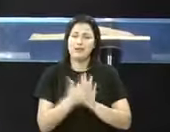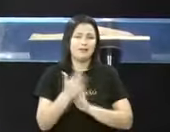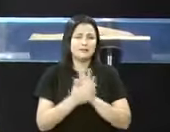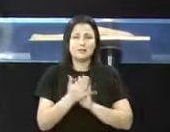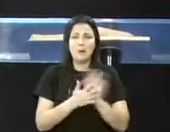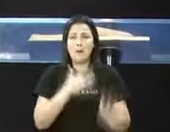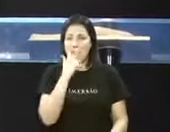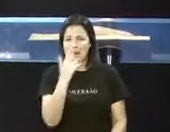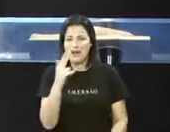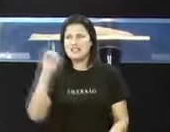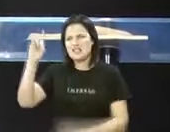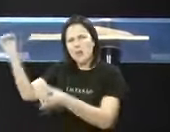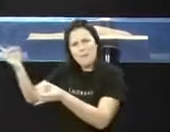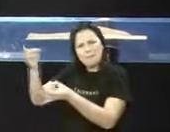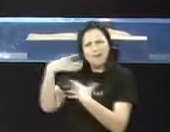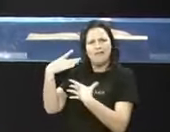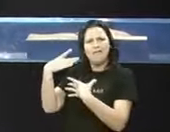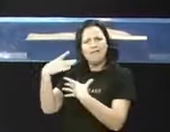porque parece que Deus abandonou.